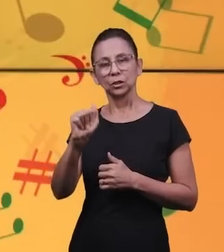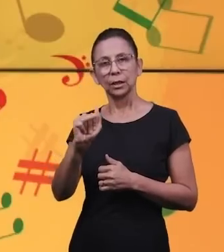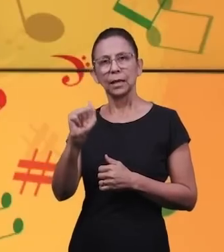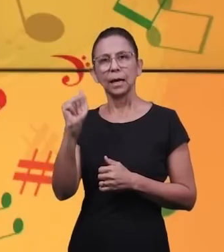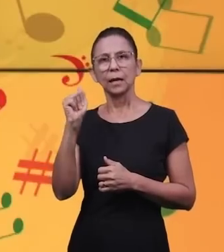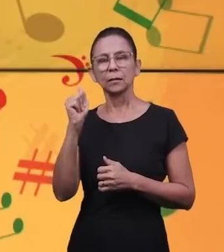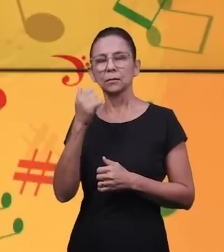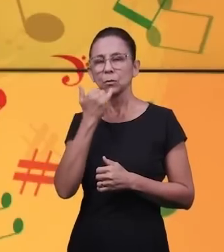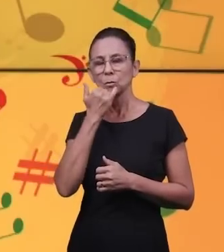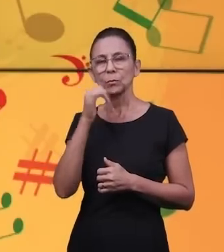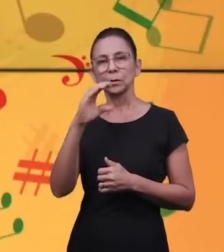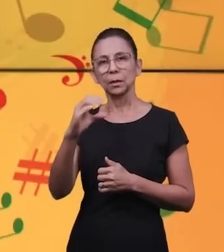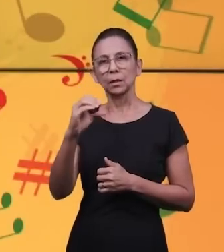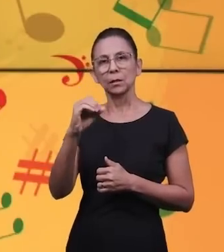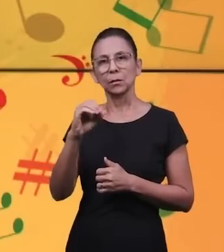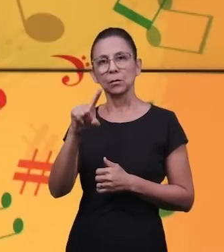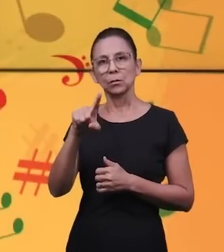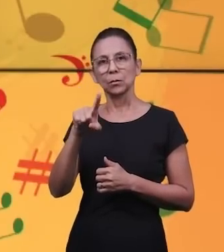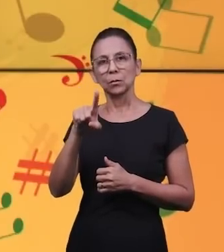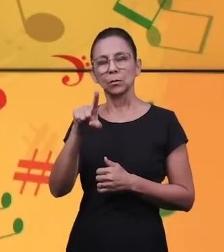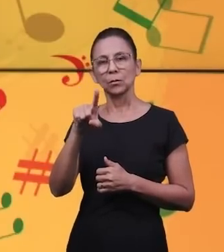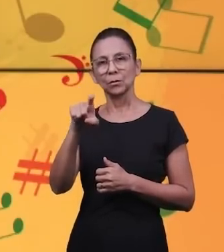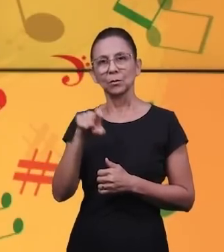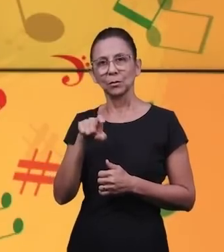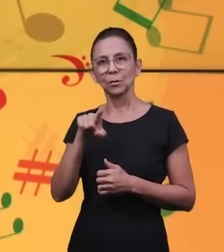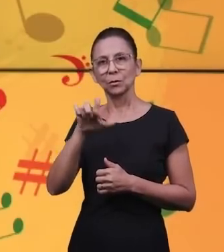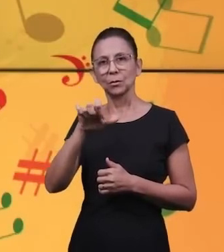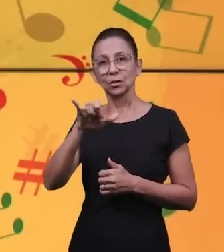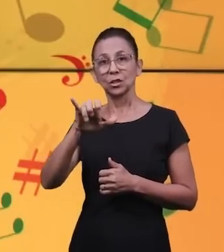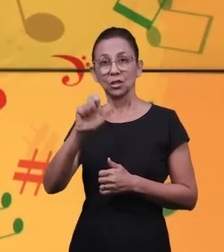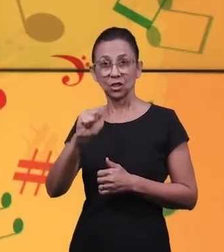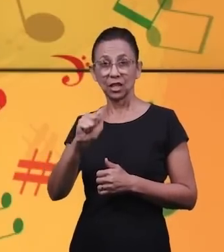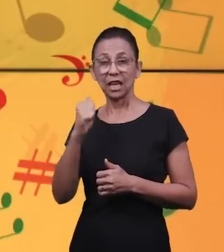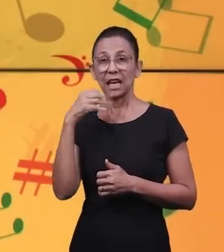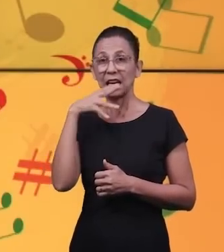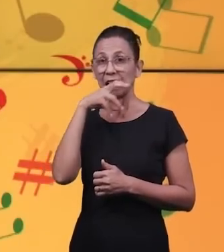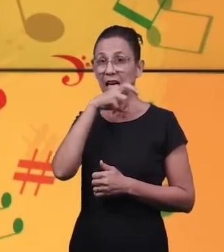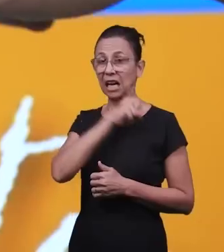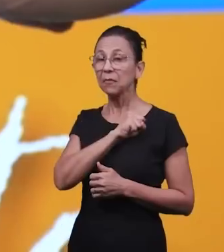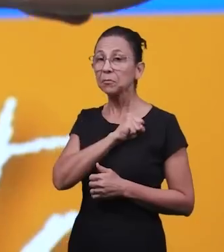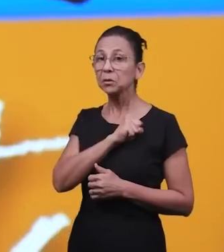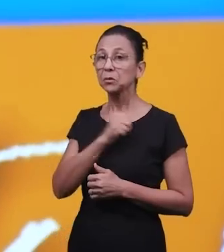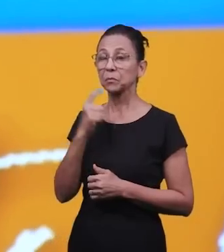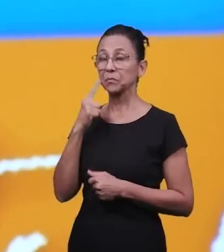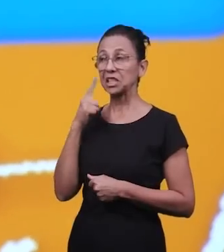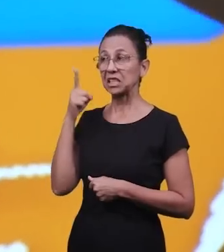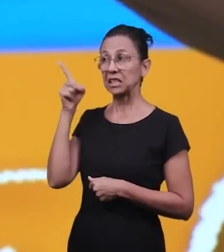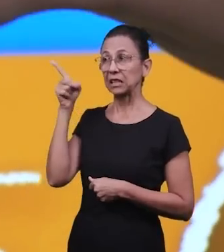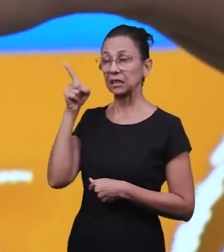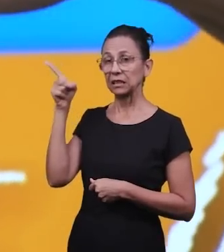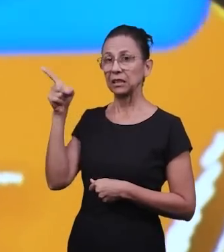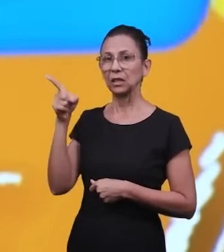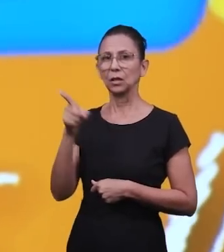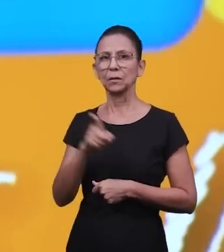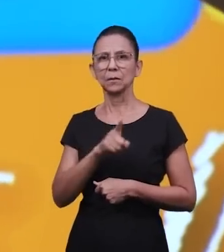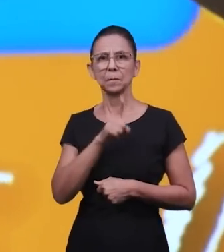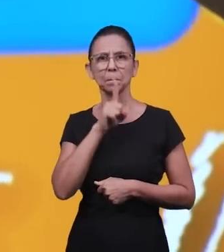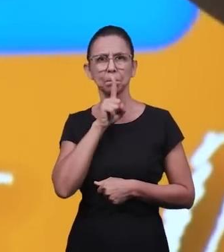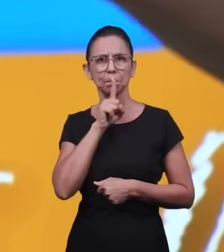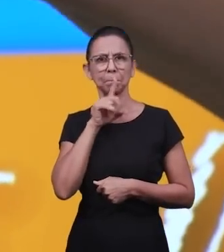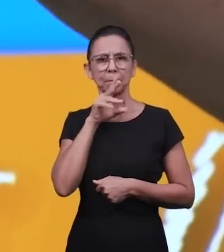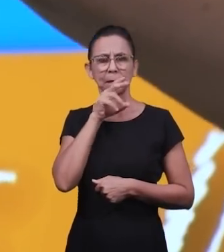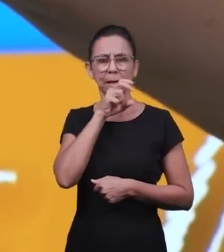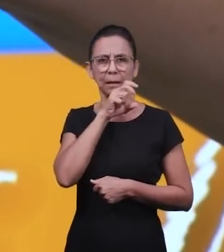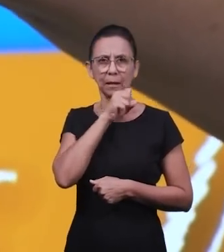rapidinho. Nós temos também aqui uma pausa de semínima, um tempo de